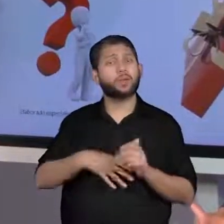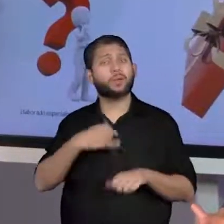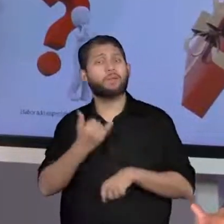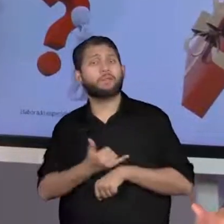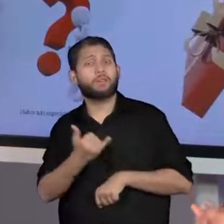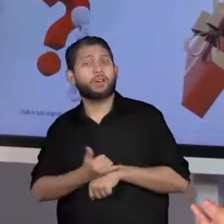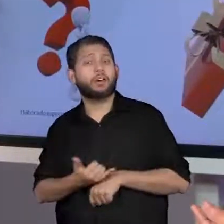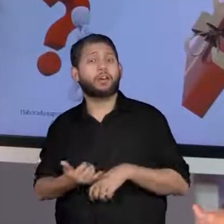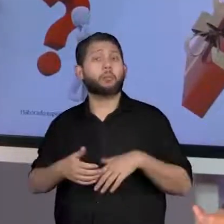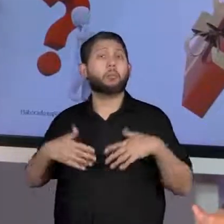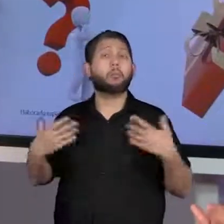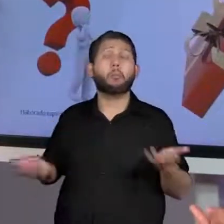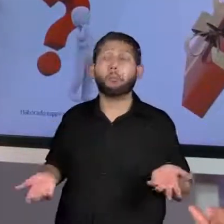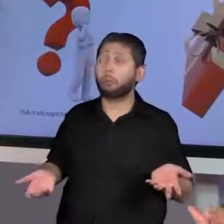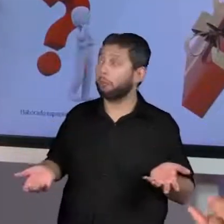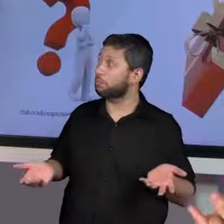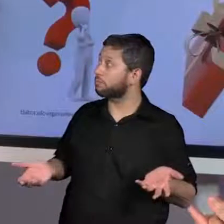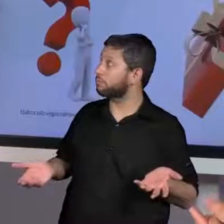esse barulho.